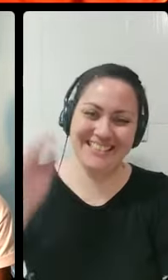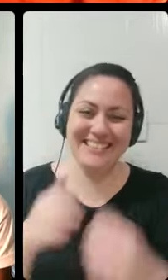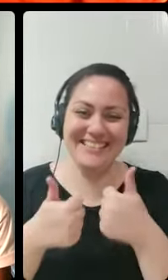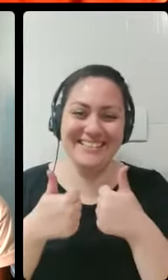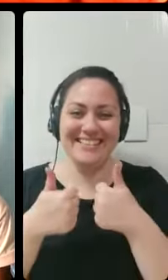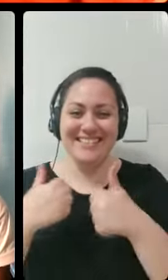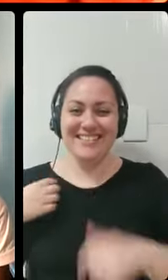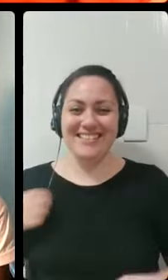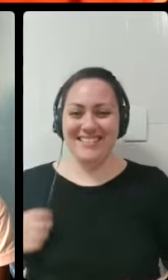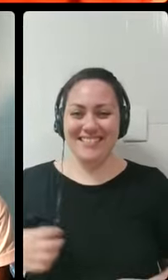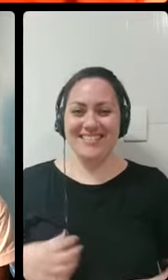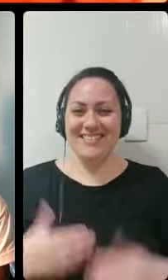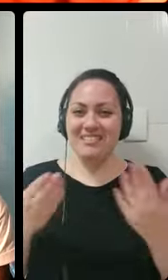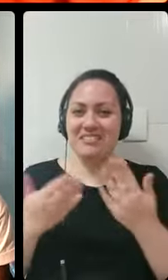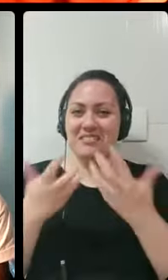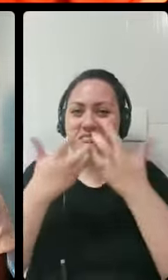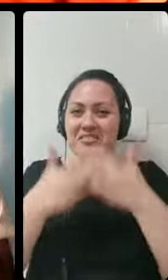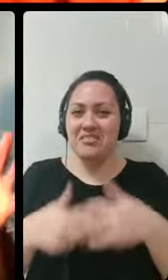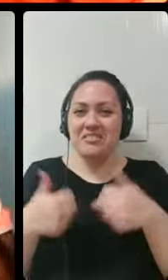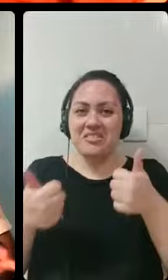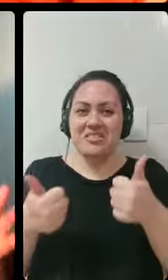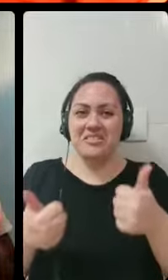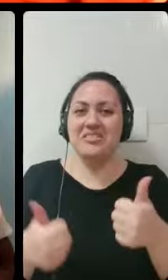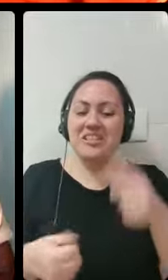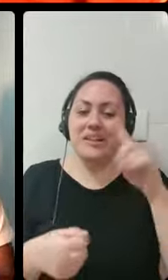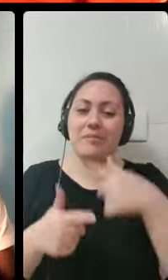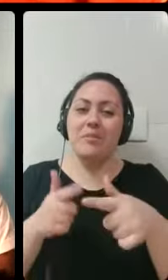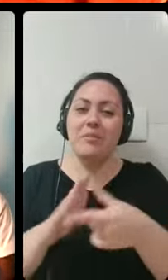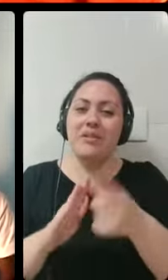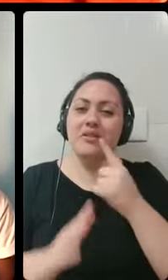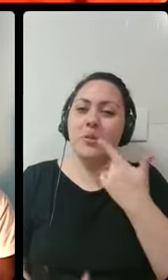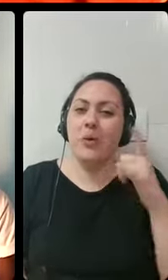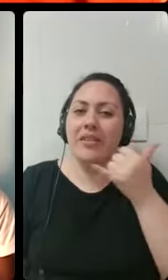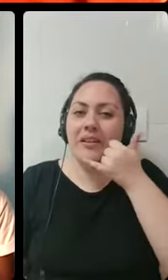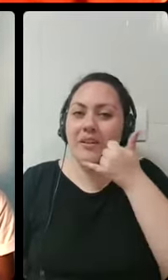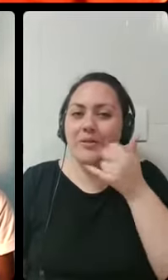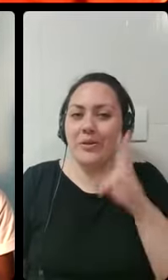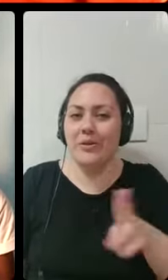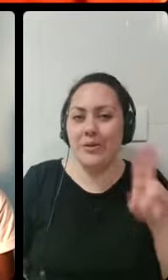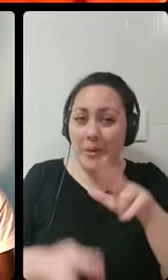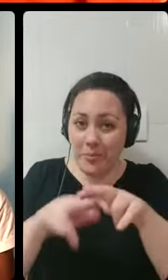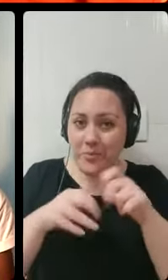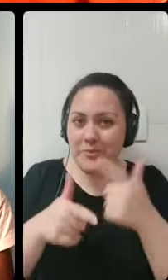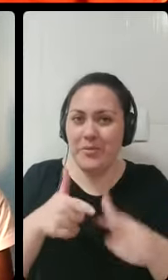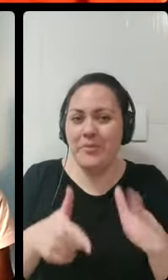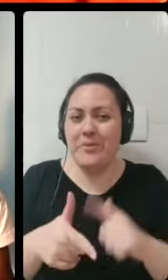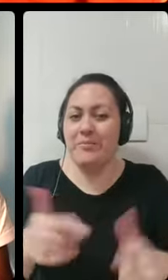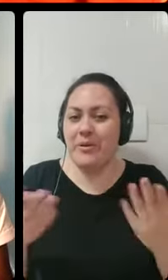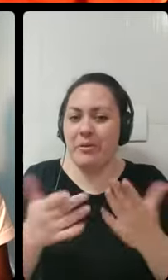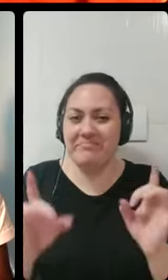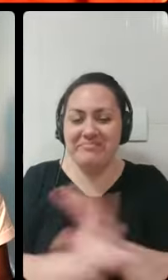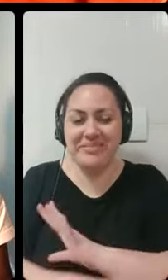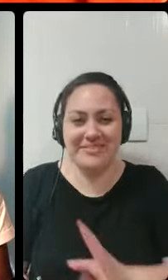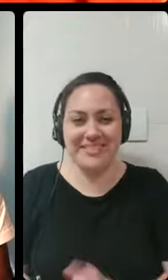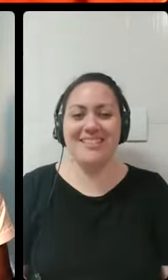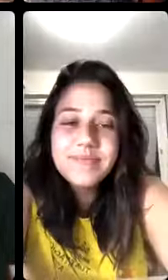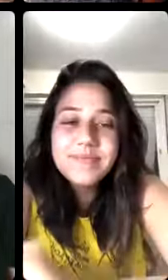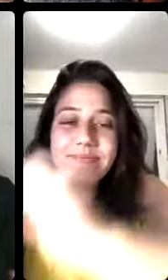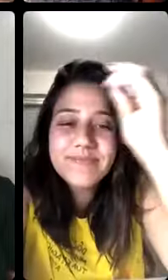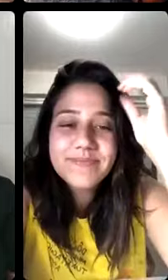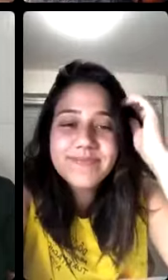e Agora tá eu. tudo bem, Agora tá fluído resolvemos o assim. problema, pronto. Que, olha, não,